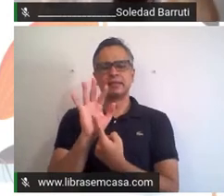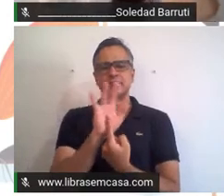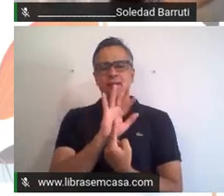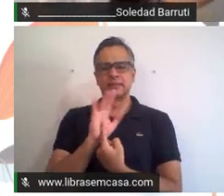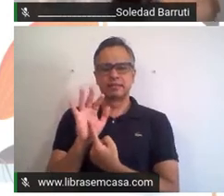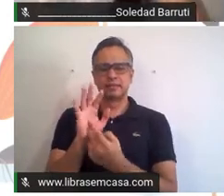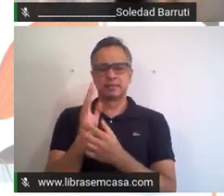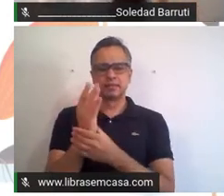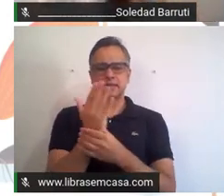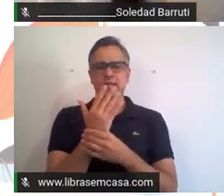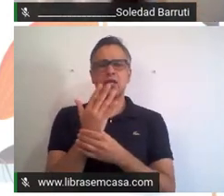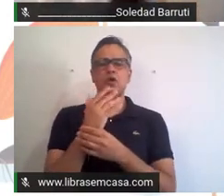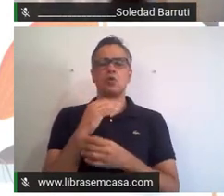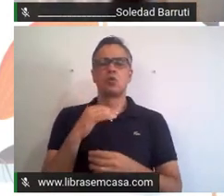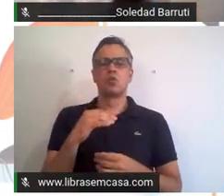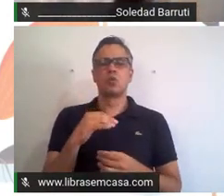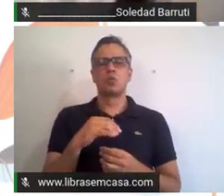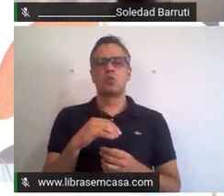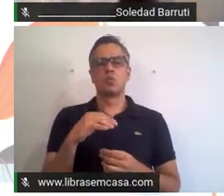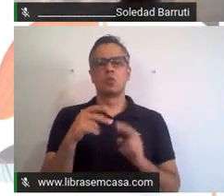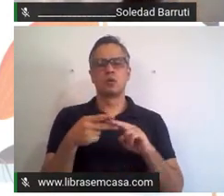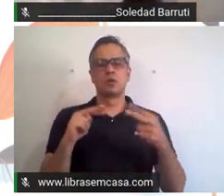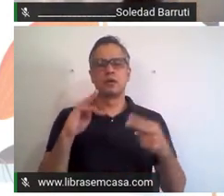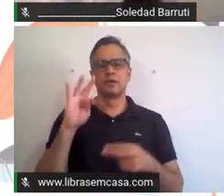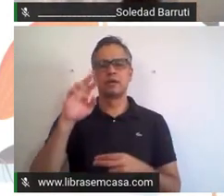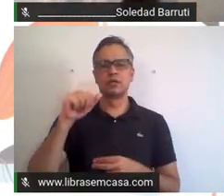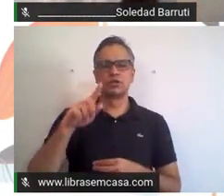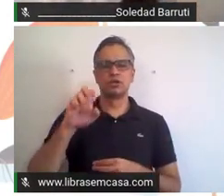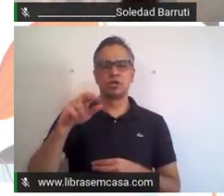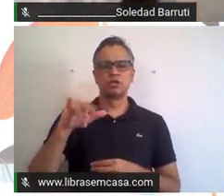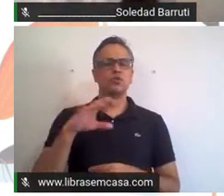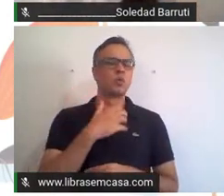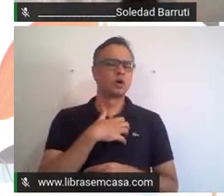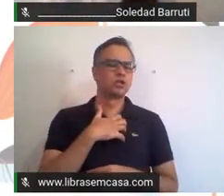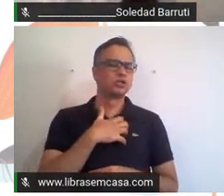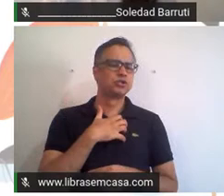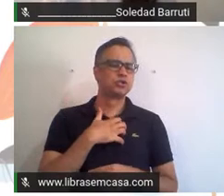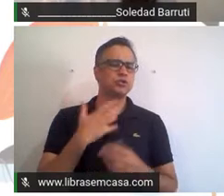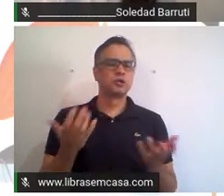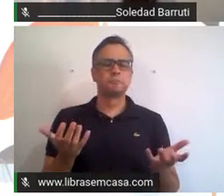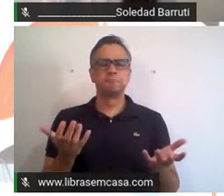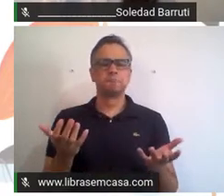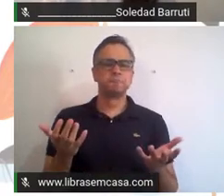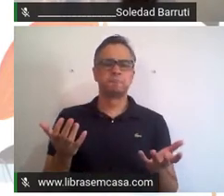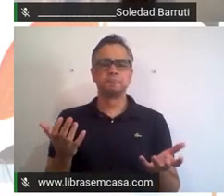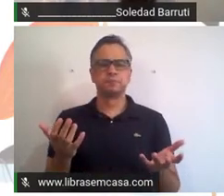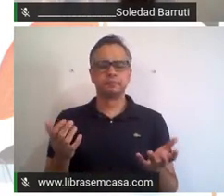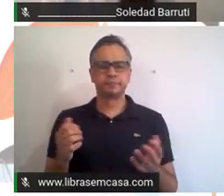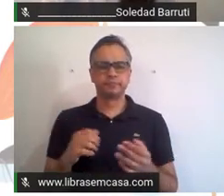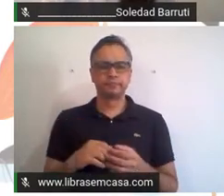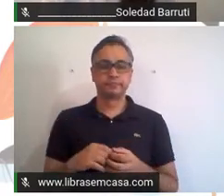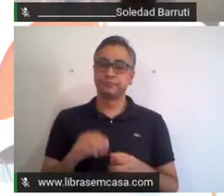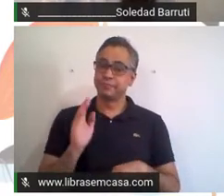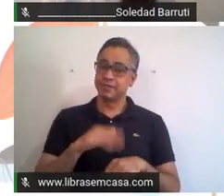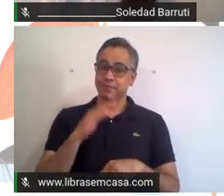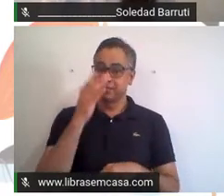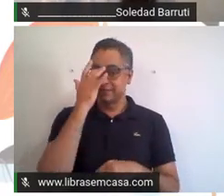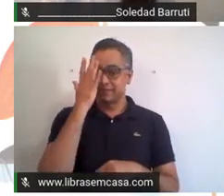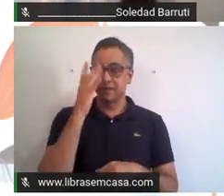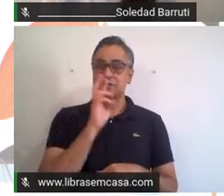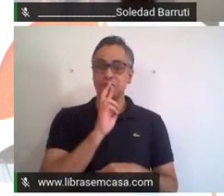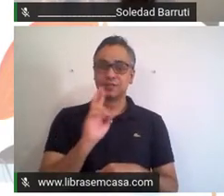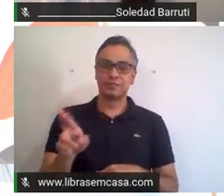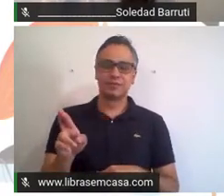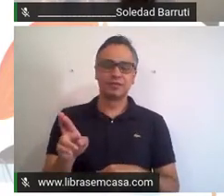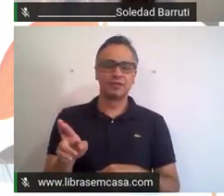resposta, Soledad, se em algum momento você quiser tocar em algum desses pontos específicos, tudo bem, mas acho que para facilitar um pouco, acho que a